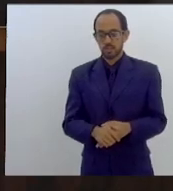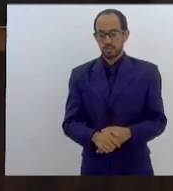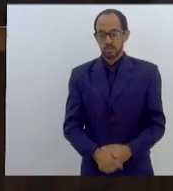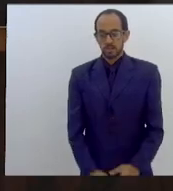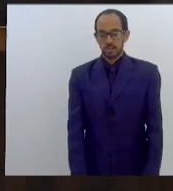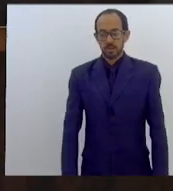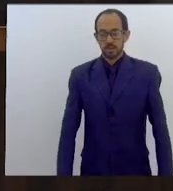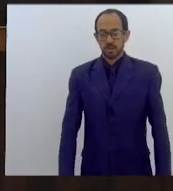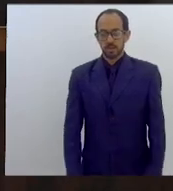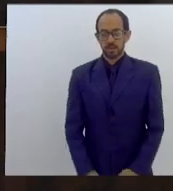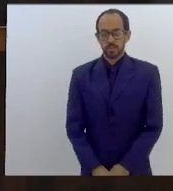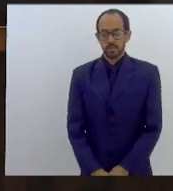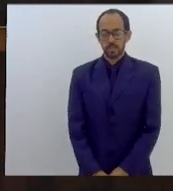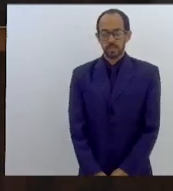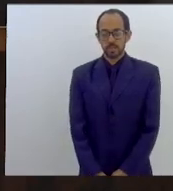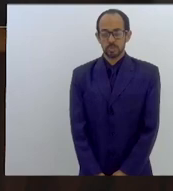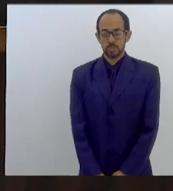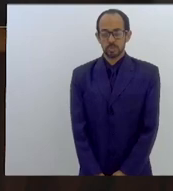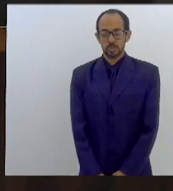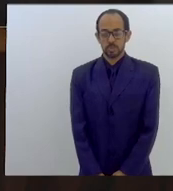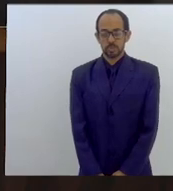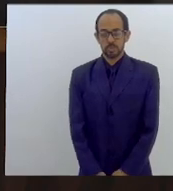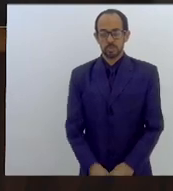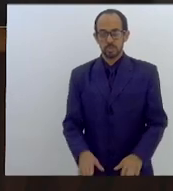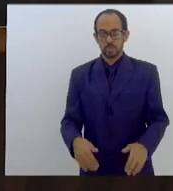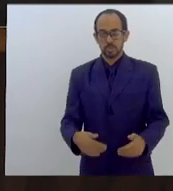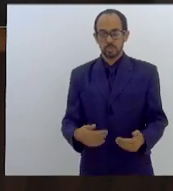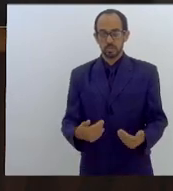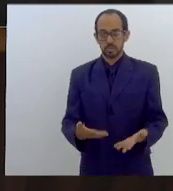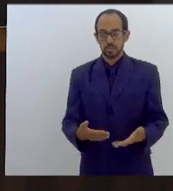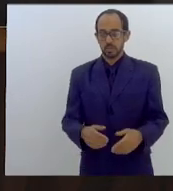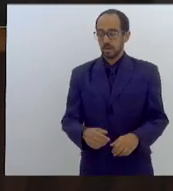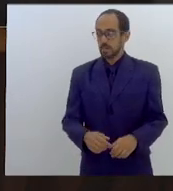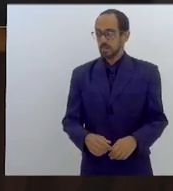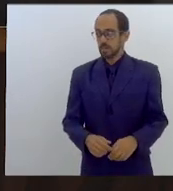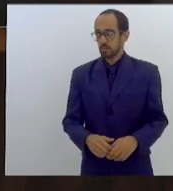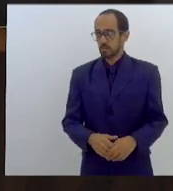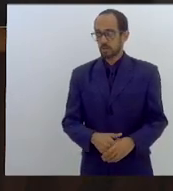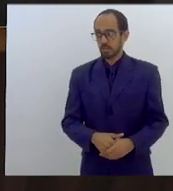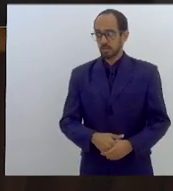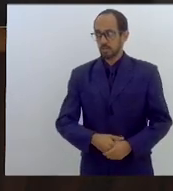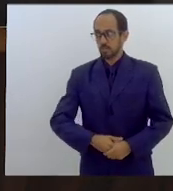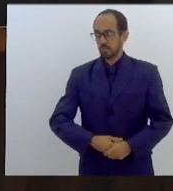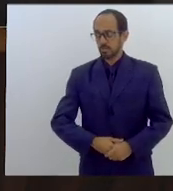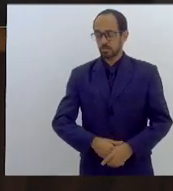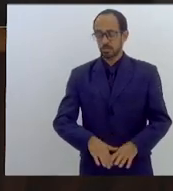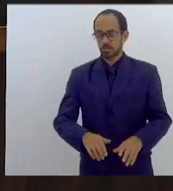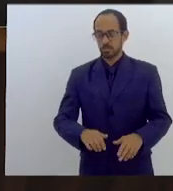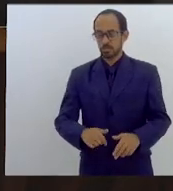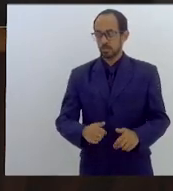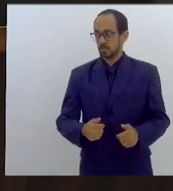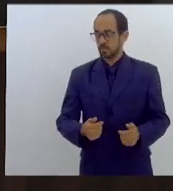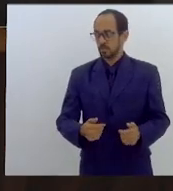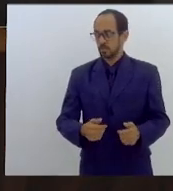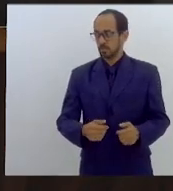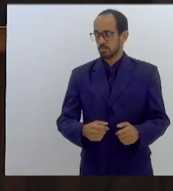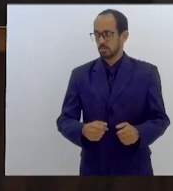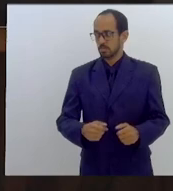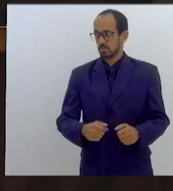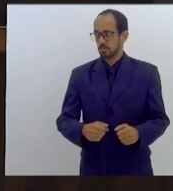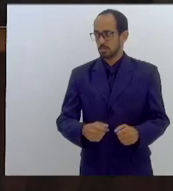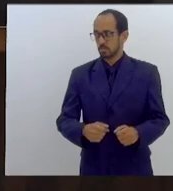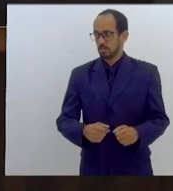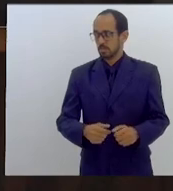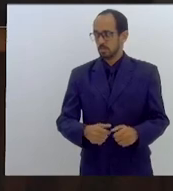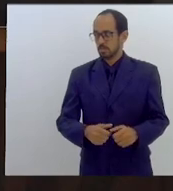o que nós vamos enfrentar hoje do orçamento e do PPA, a gente deixa lá para a próxima semana a redação final, porque